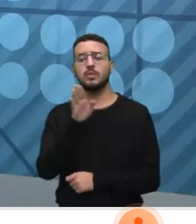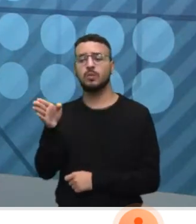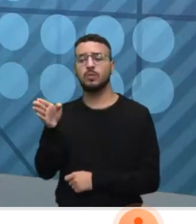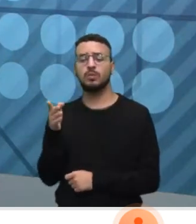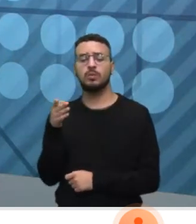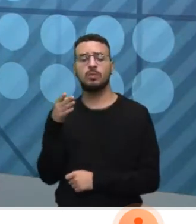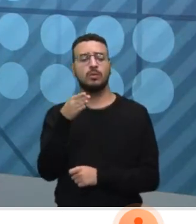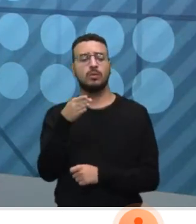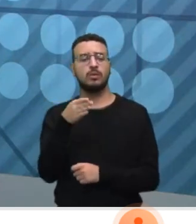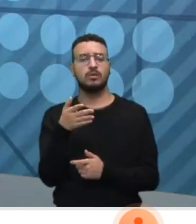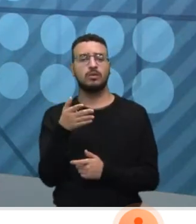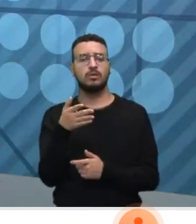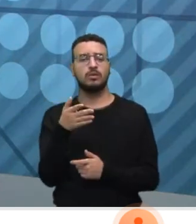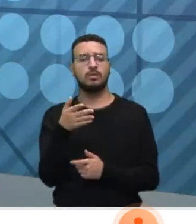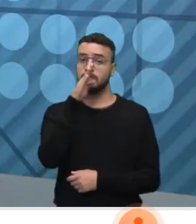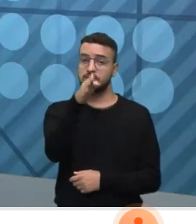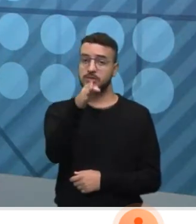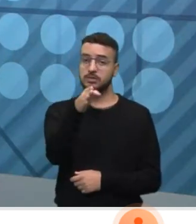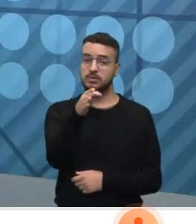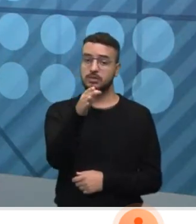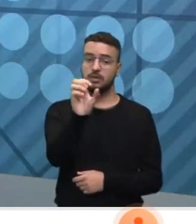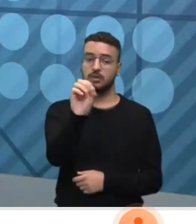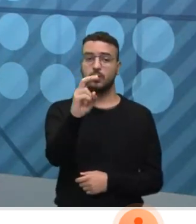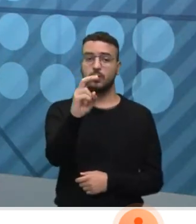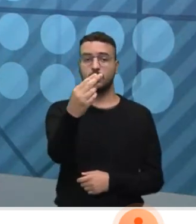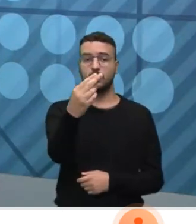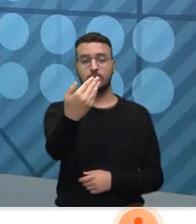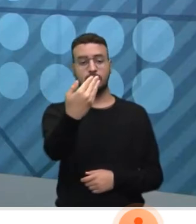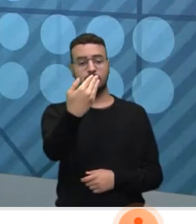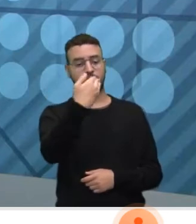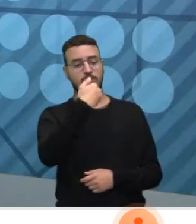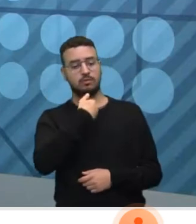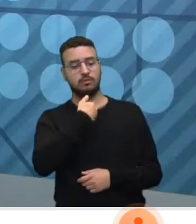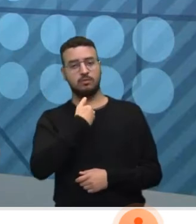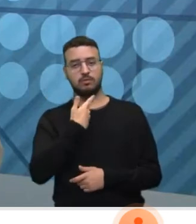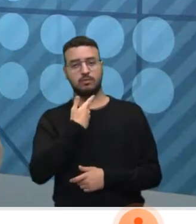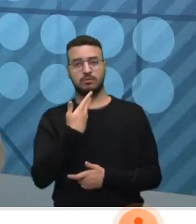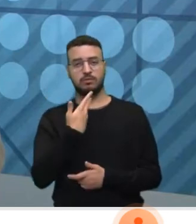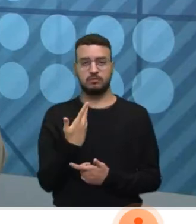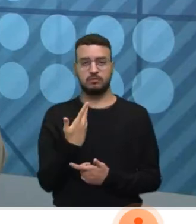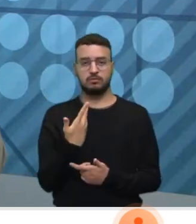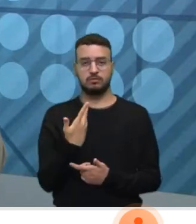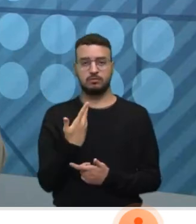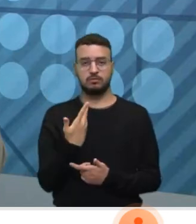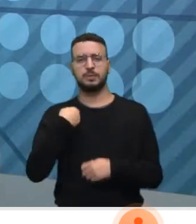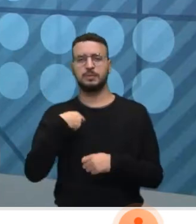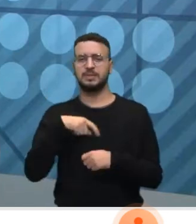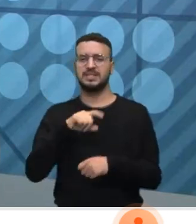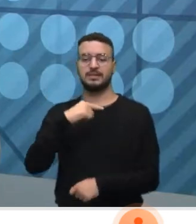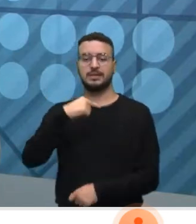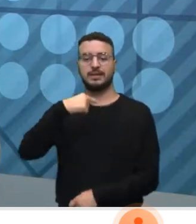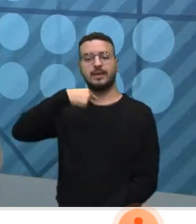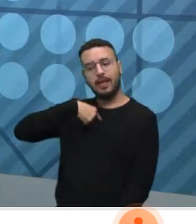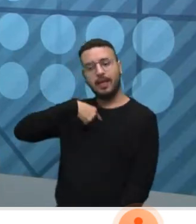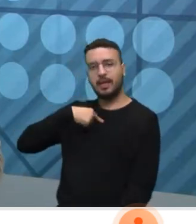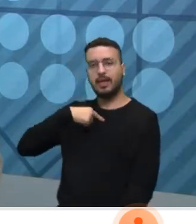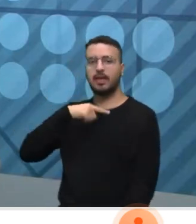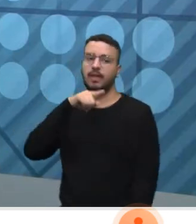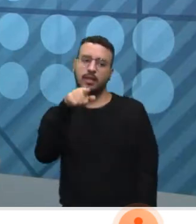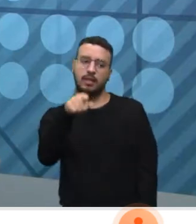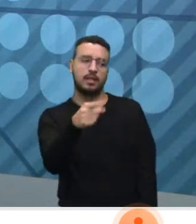com você ou você mesmo fala comigo, a gente faz apenas a direção do sinal. Os